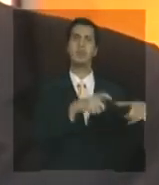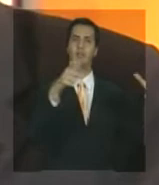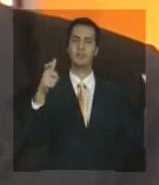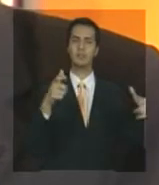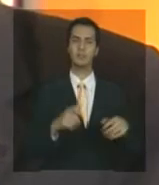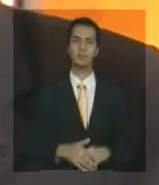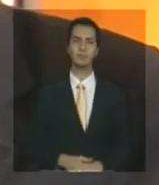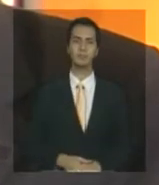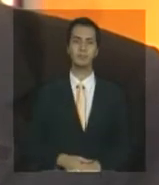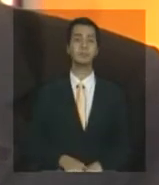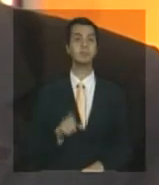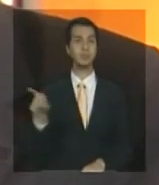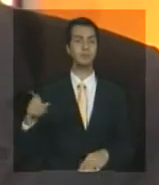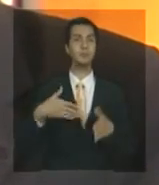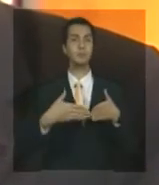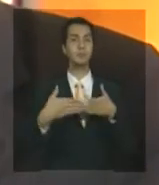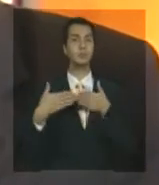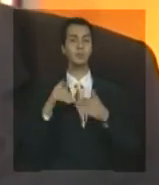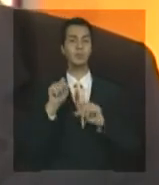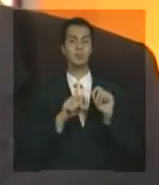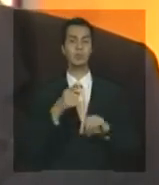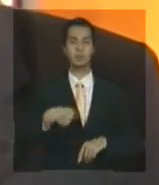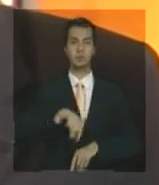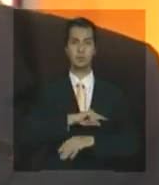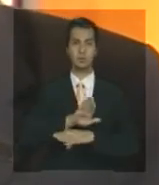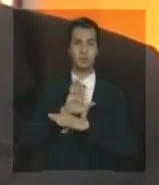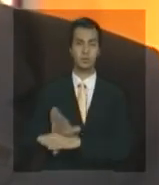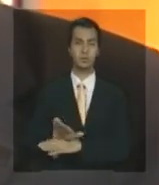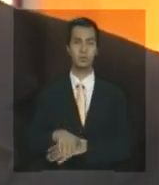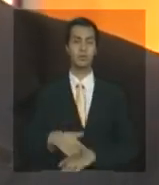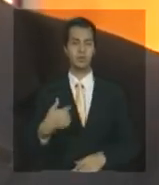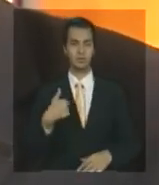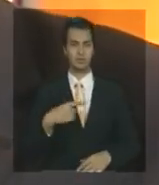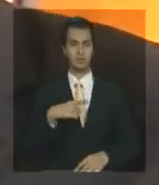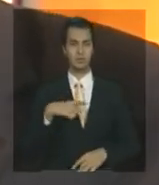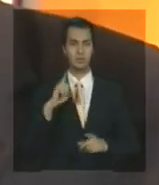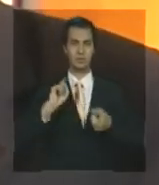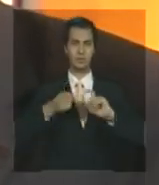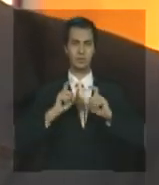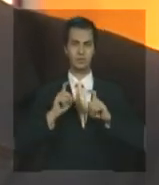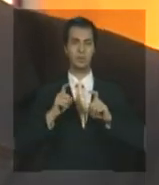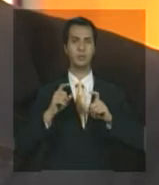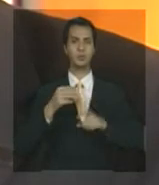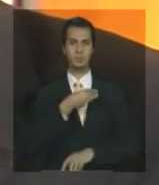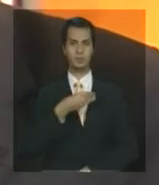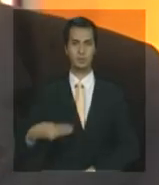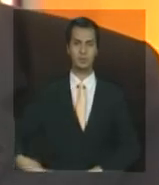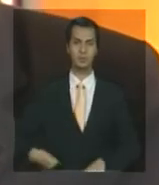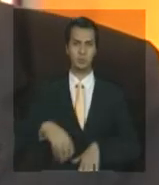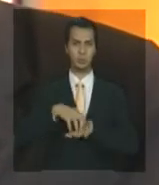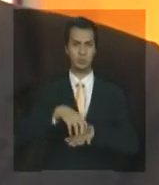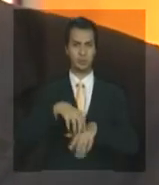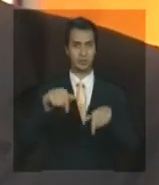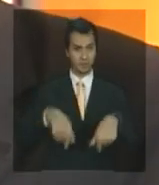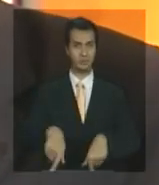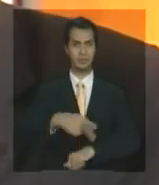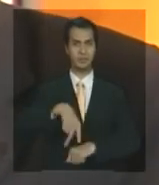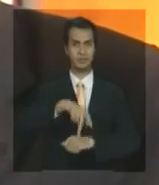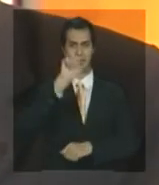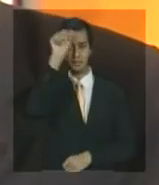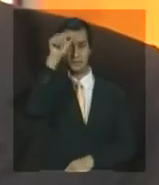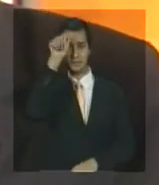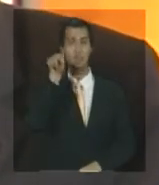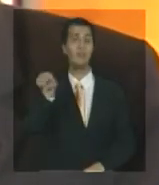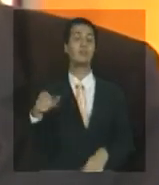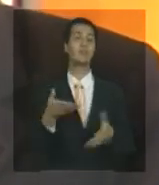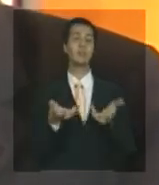Especificamente, pediram eles nossa colaboração. Eu me refiro a uma reunião que tivemos com o ministro de turismo aqui da Índia. Eles querem